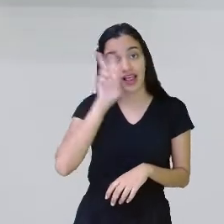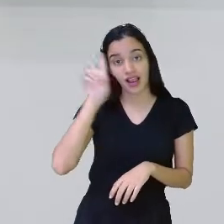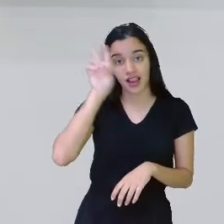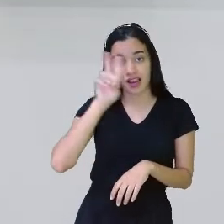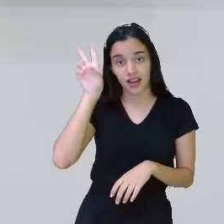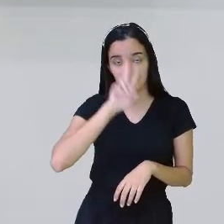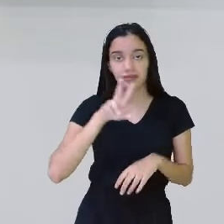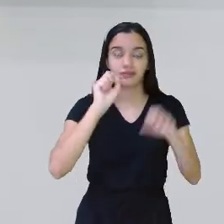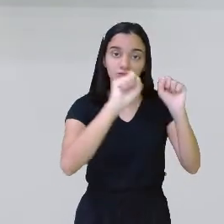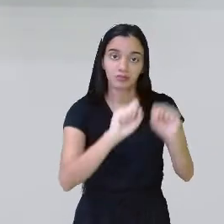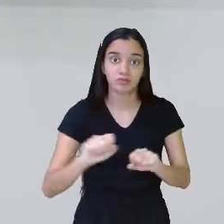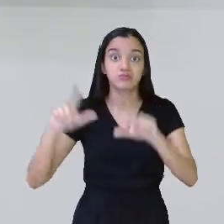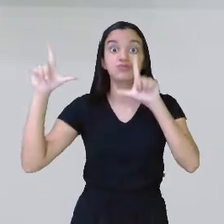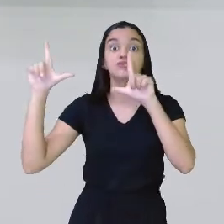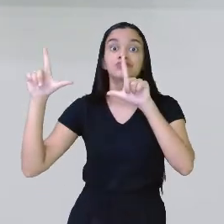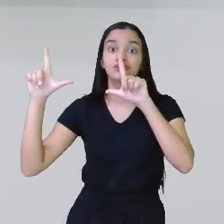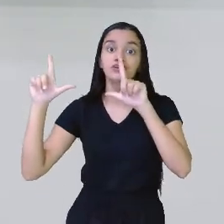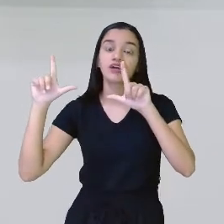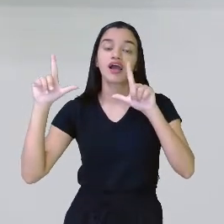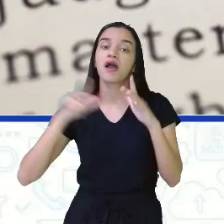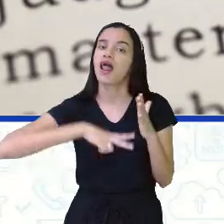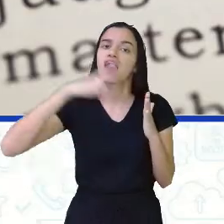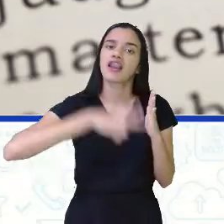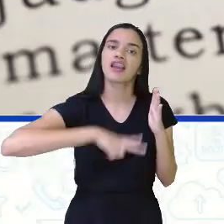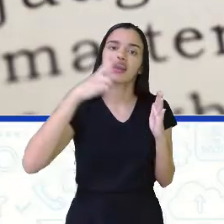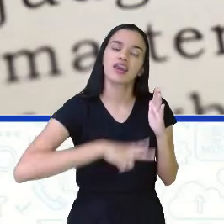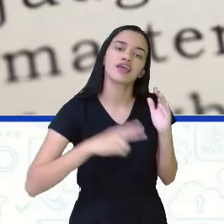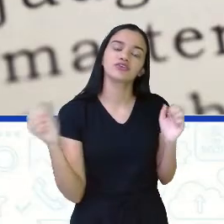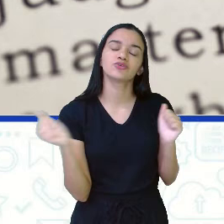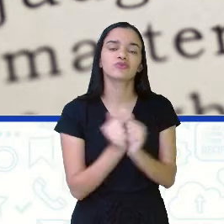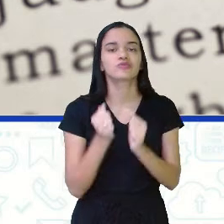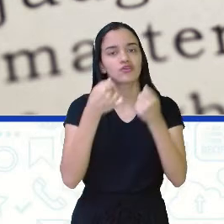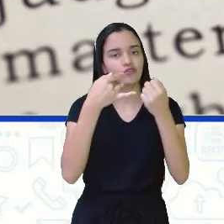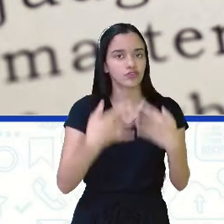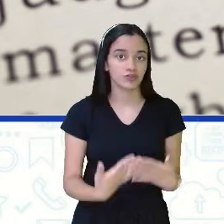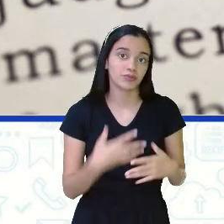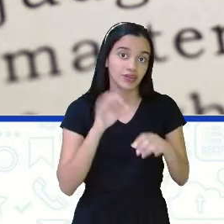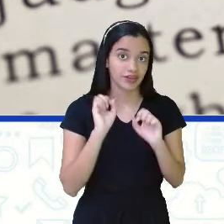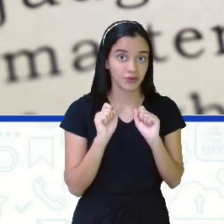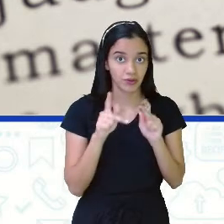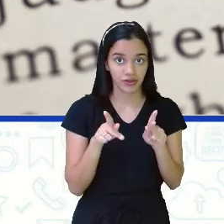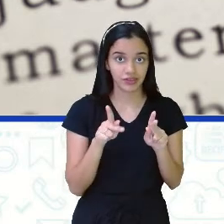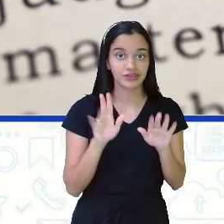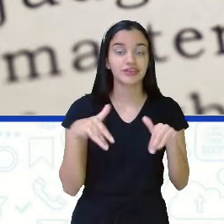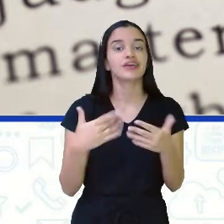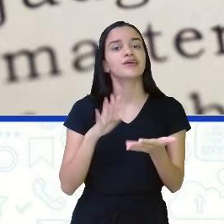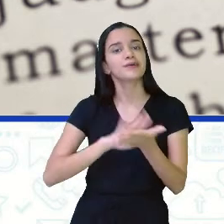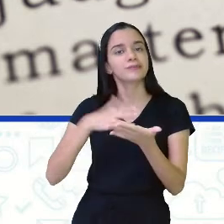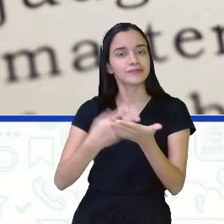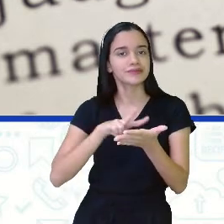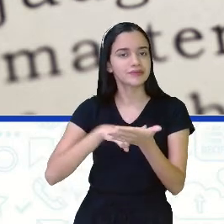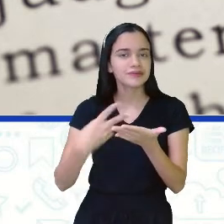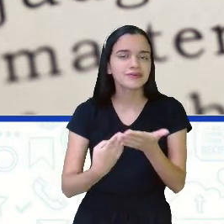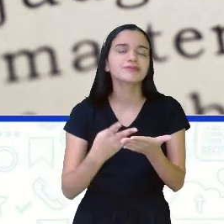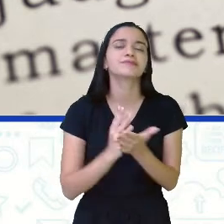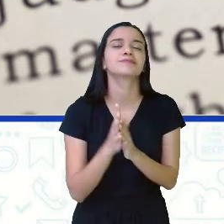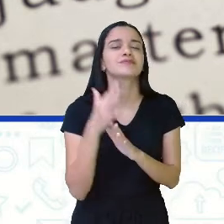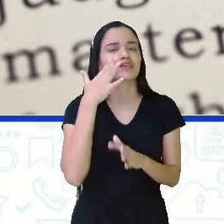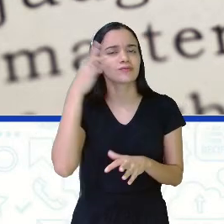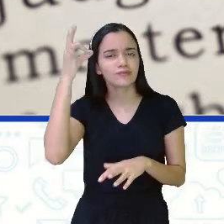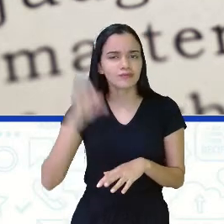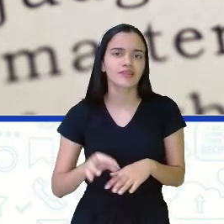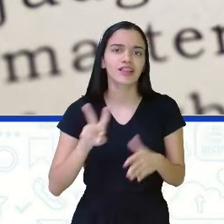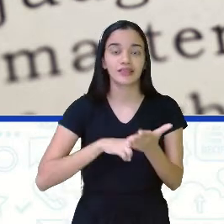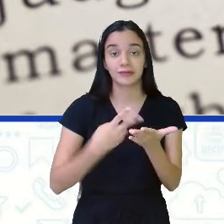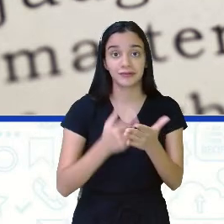pra gente jogar a tela cheia aqui pra gente ler junto e eu vou explicando, tá certo? E Midian tá aqui, ó, atentíssima